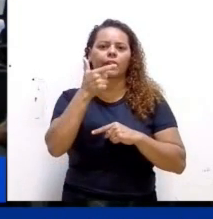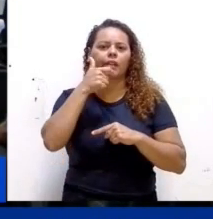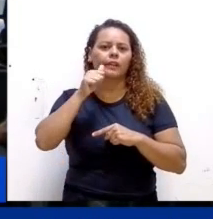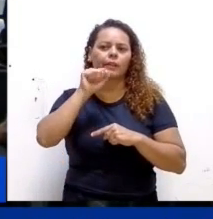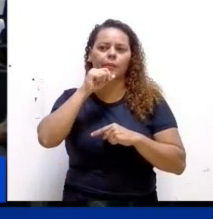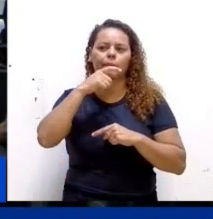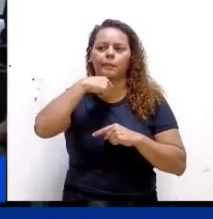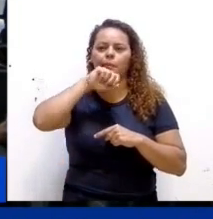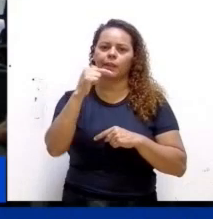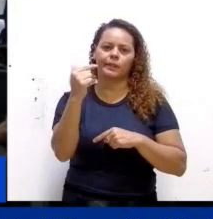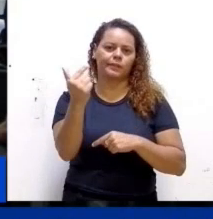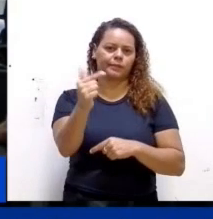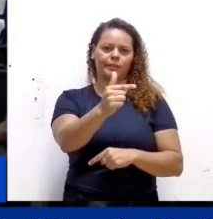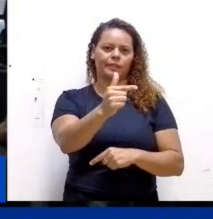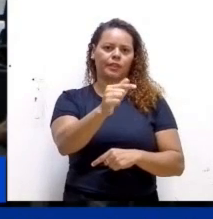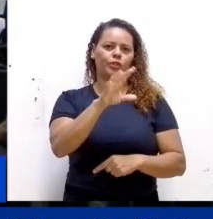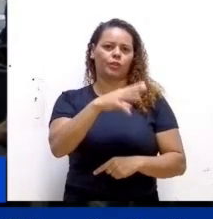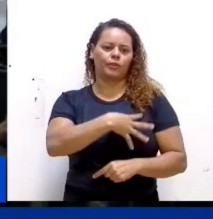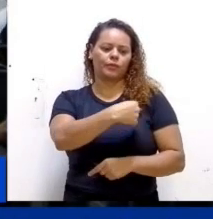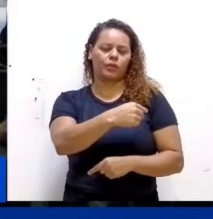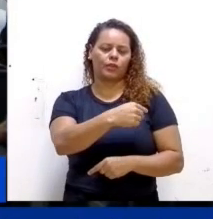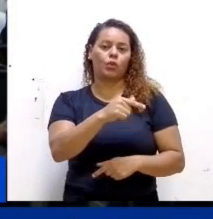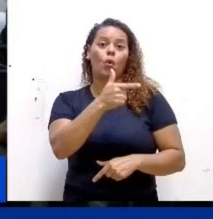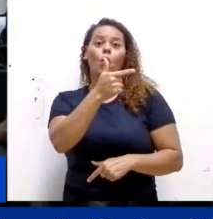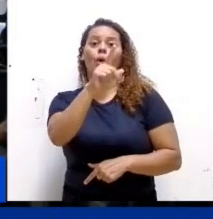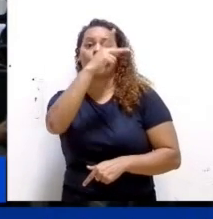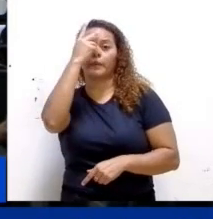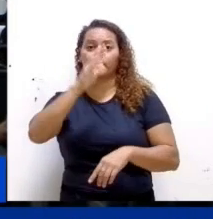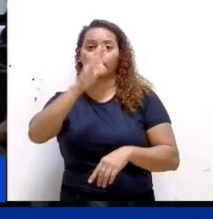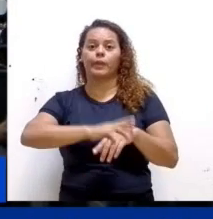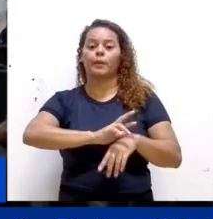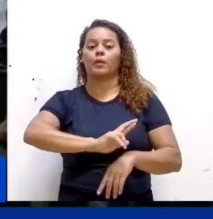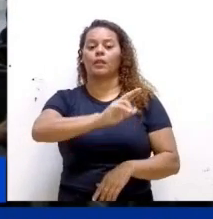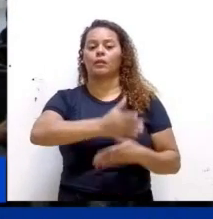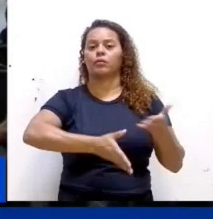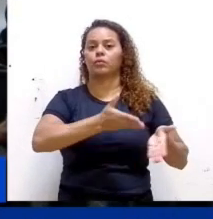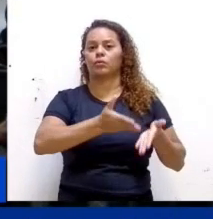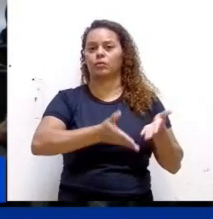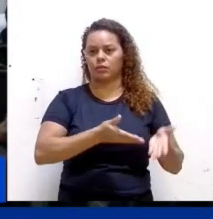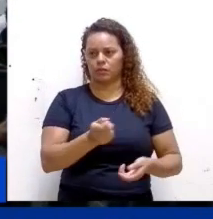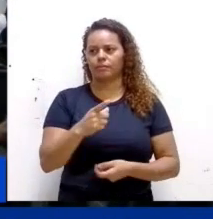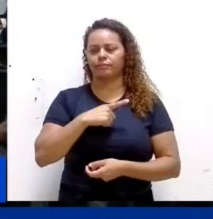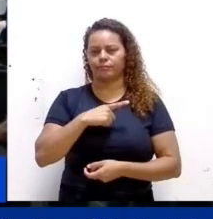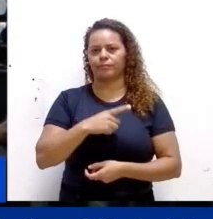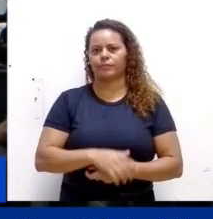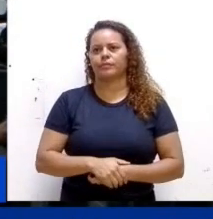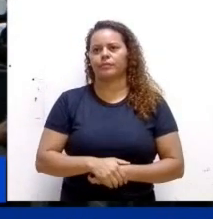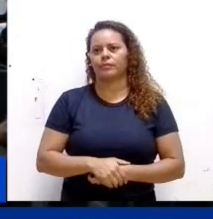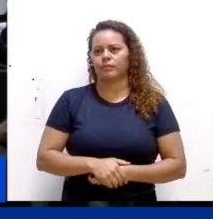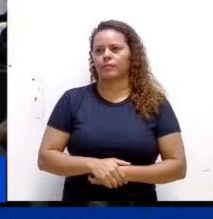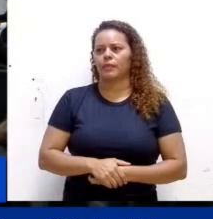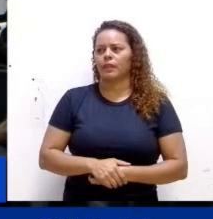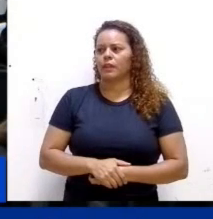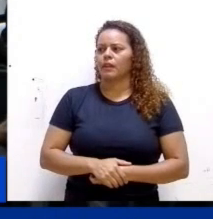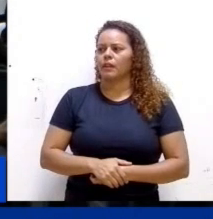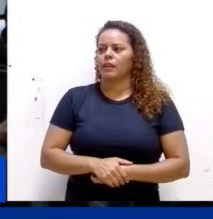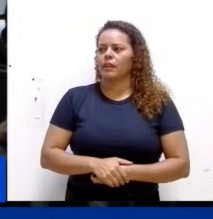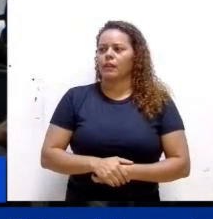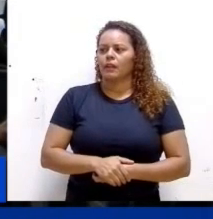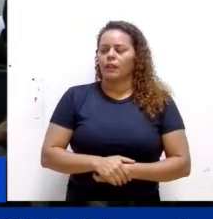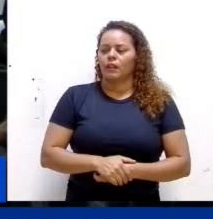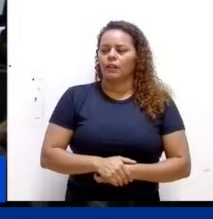pais. Certo? Vamos lá, então. Bom, e aí existem